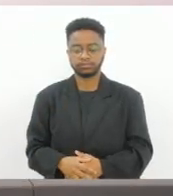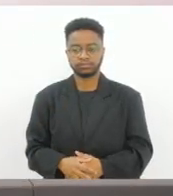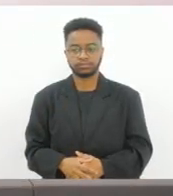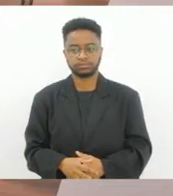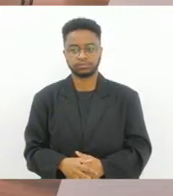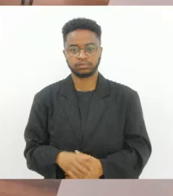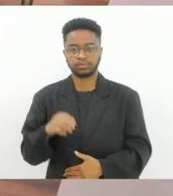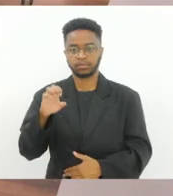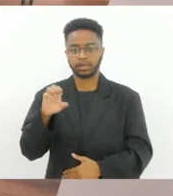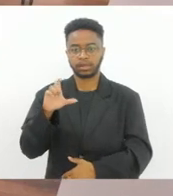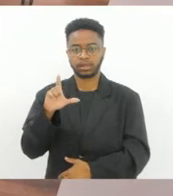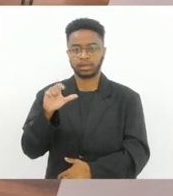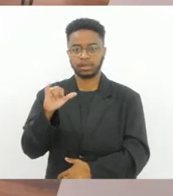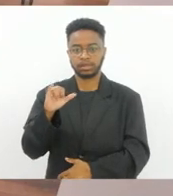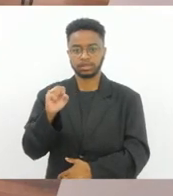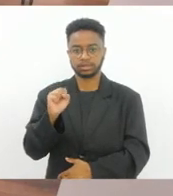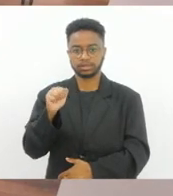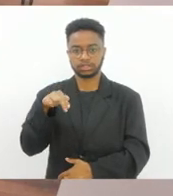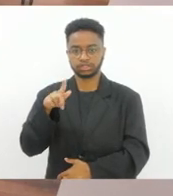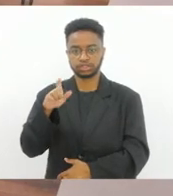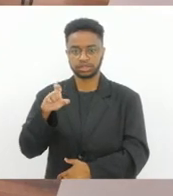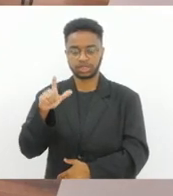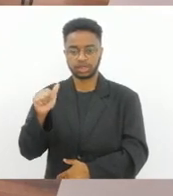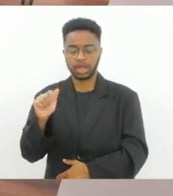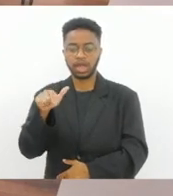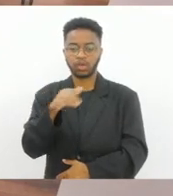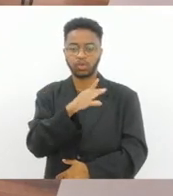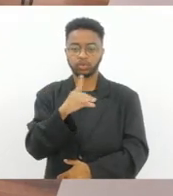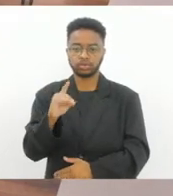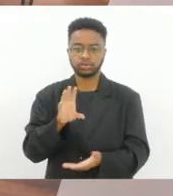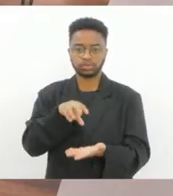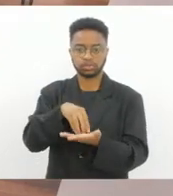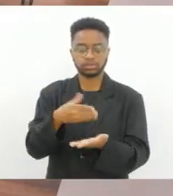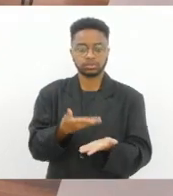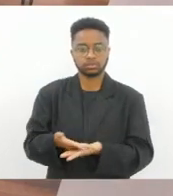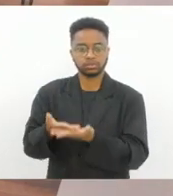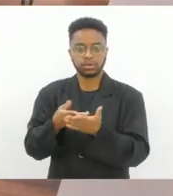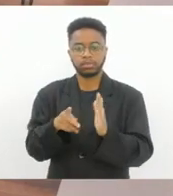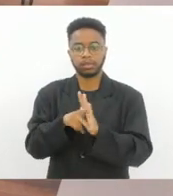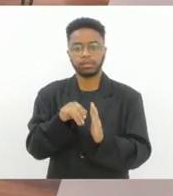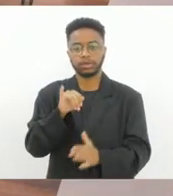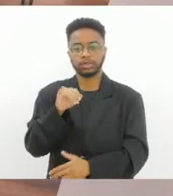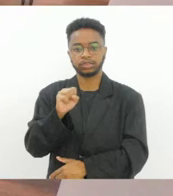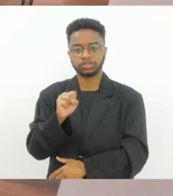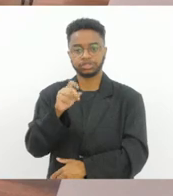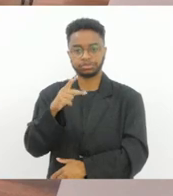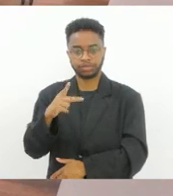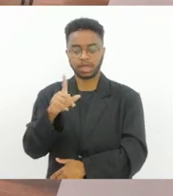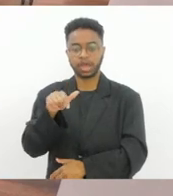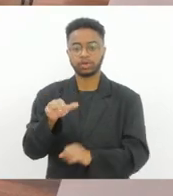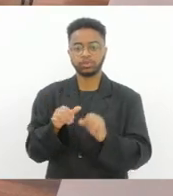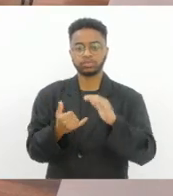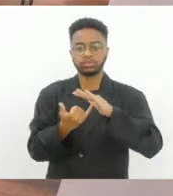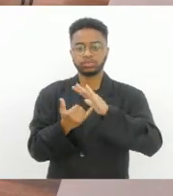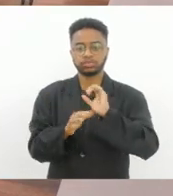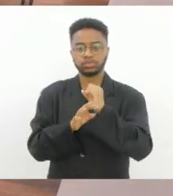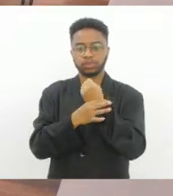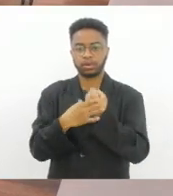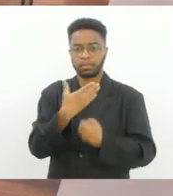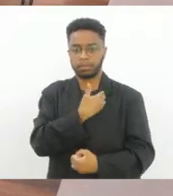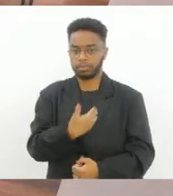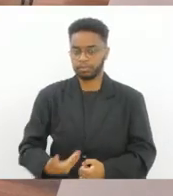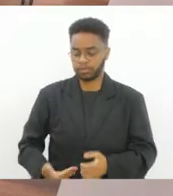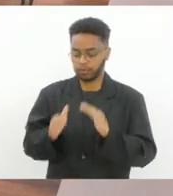A senhora Elisângela Oliveira, coordenadora do Núcleo de Estudo do ISP, do Instituto de Segurança Pública Mulher. Muito